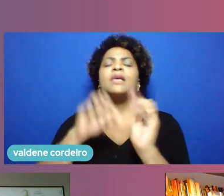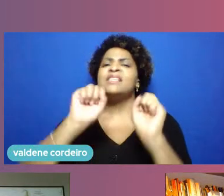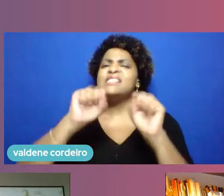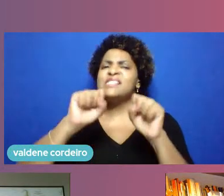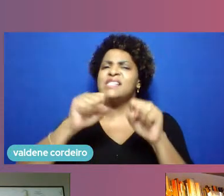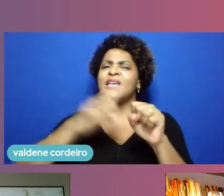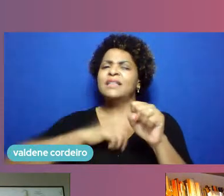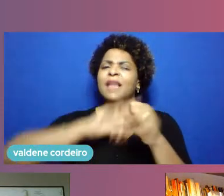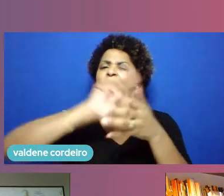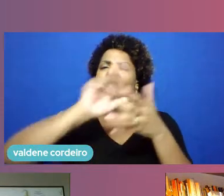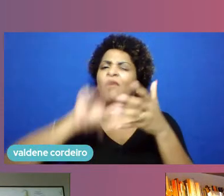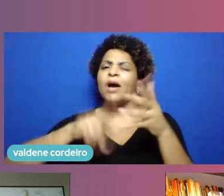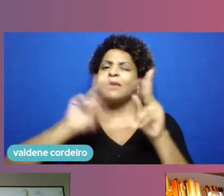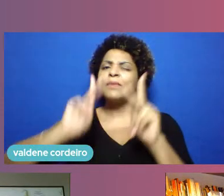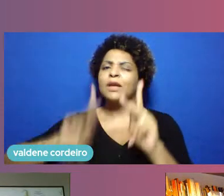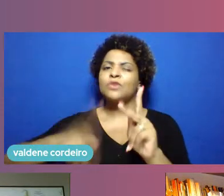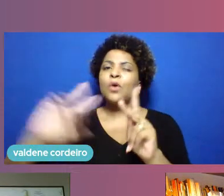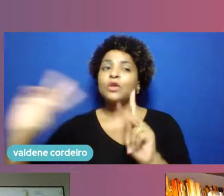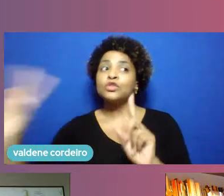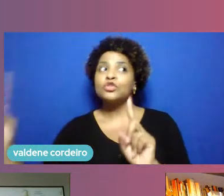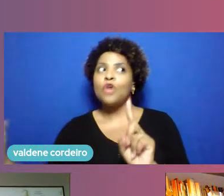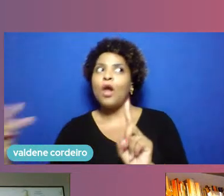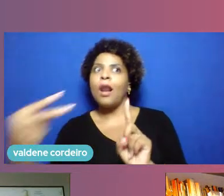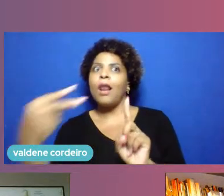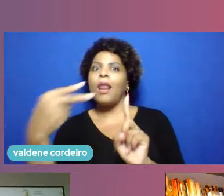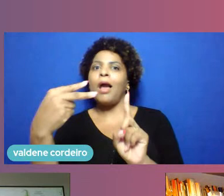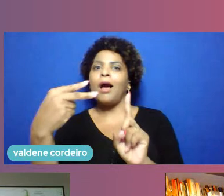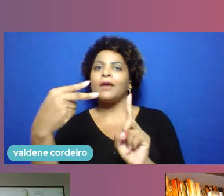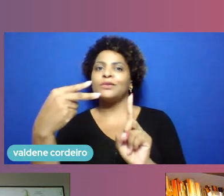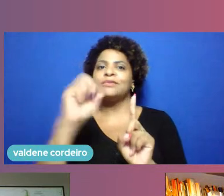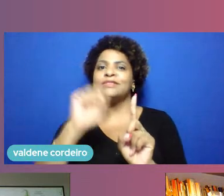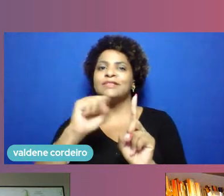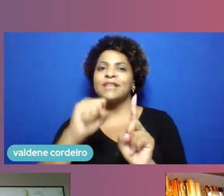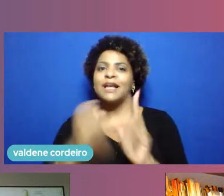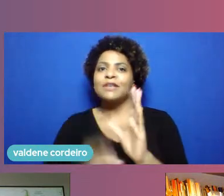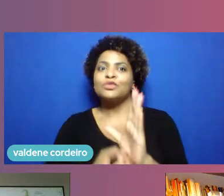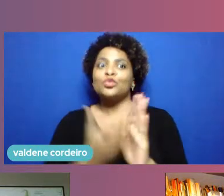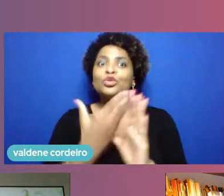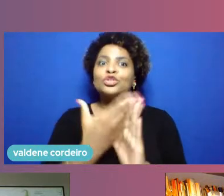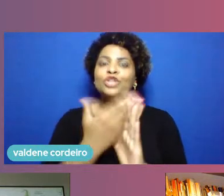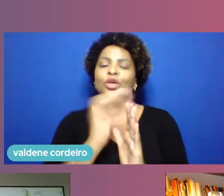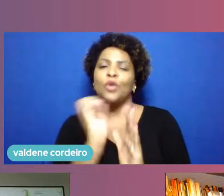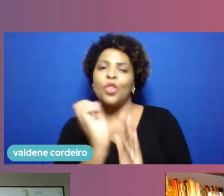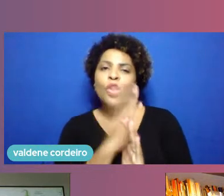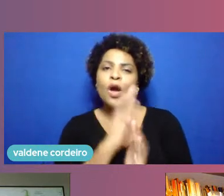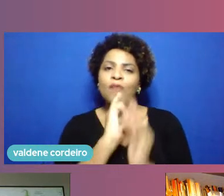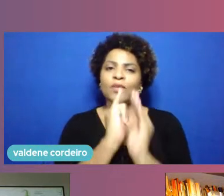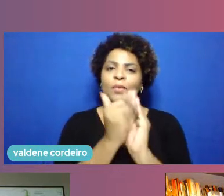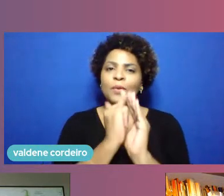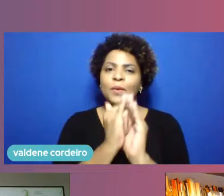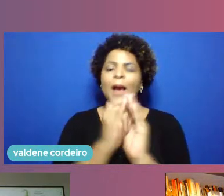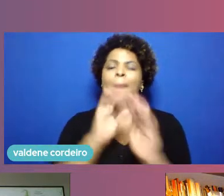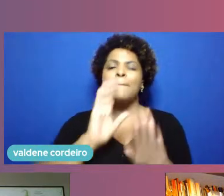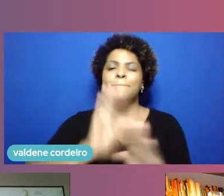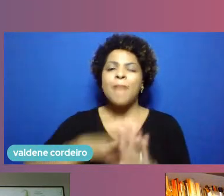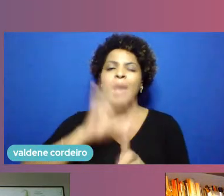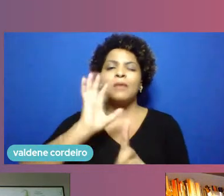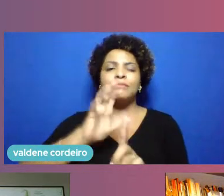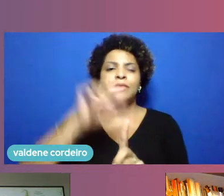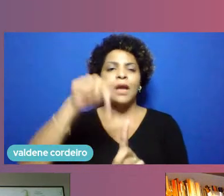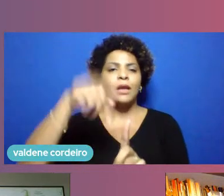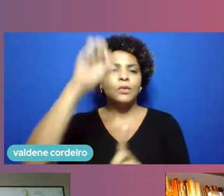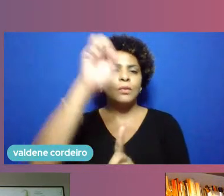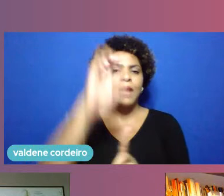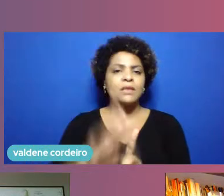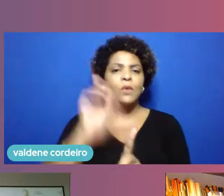possibilidade desses unicórnios. A gente já vem se colocando, falando até mais de Brasil, nesse lugar de referência, onde a gente